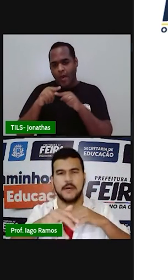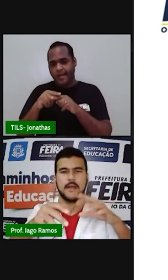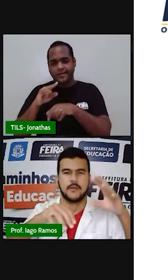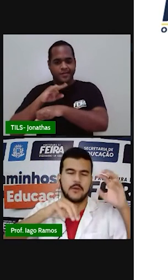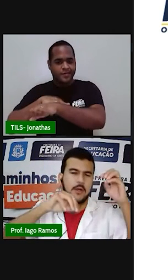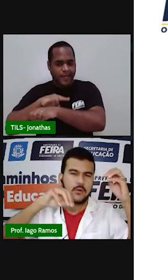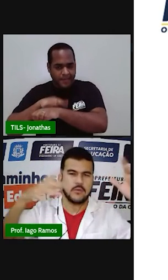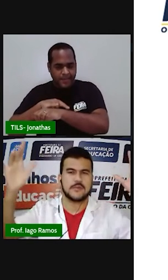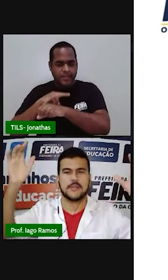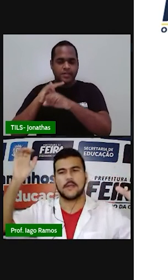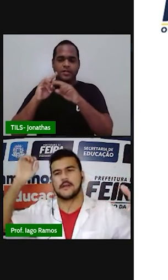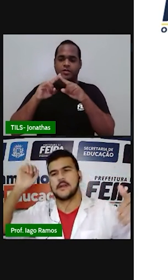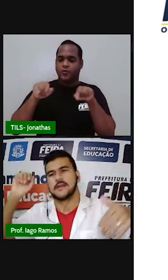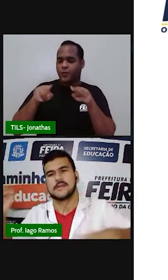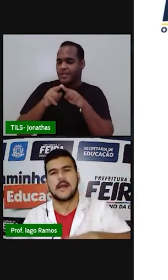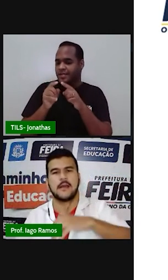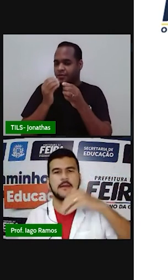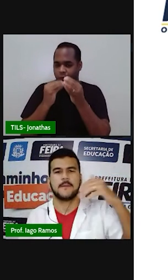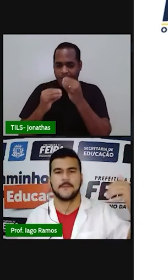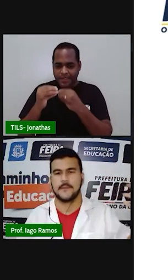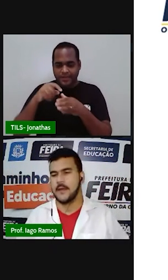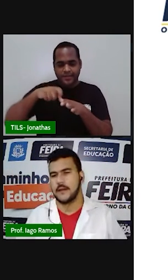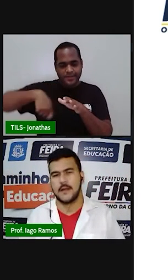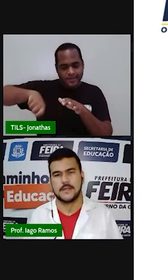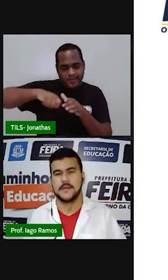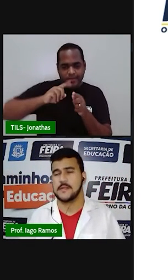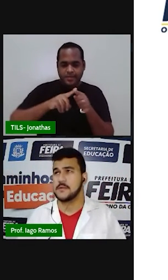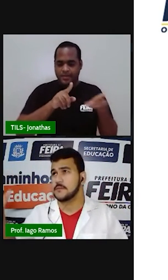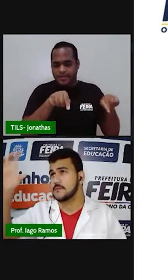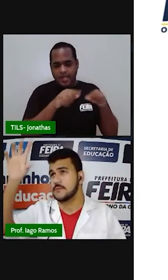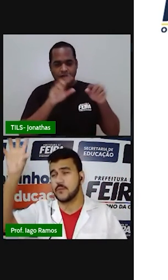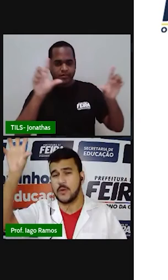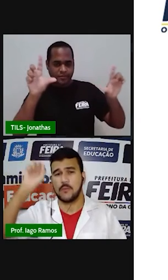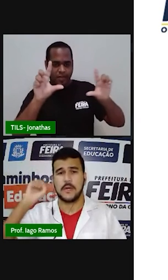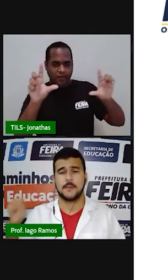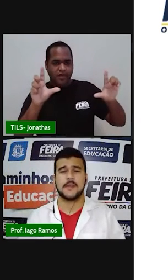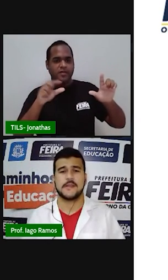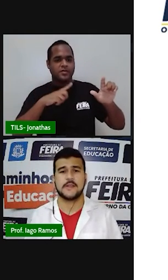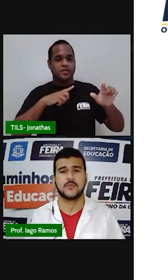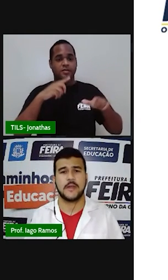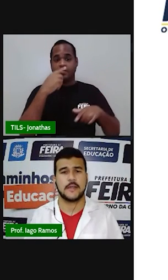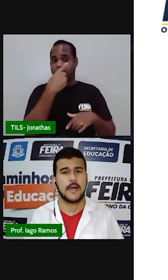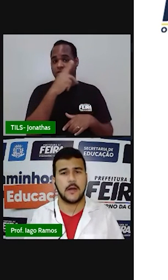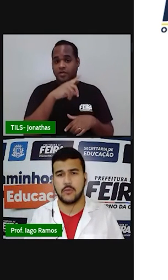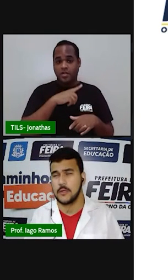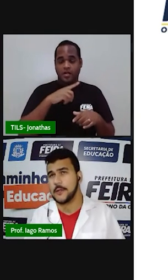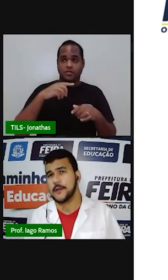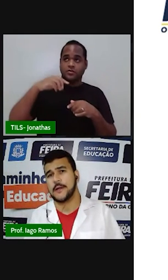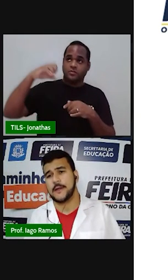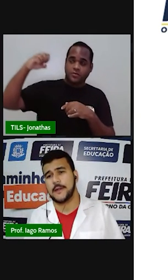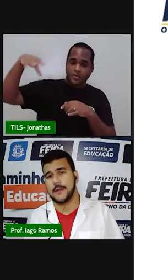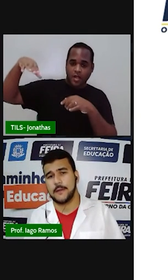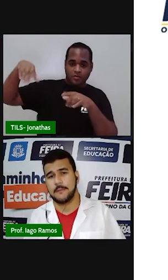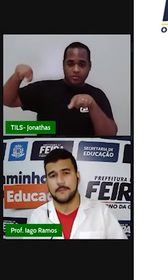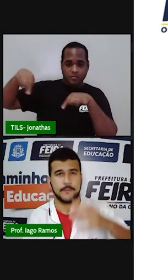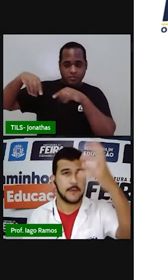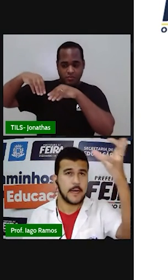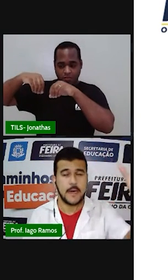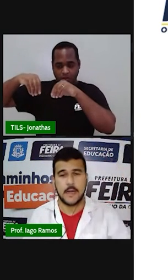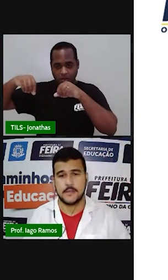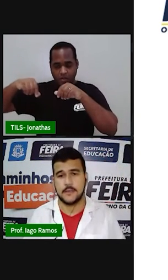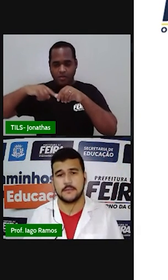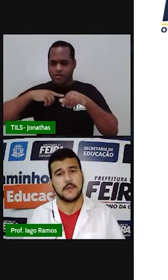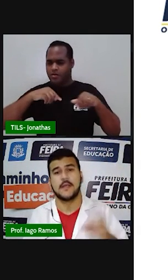Quartos, banheiro, cozinha, sala, né? Às vezes uma lâmpadazinha no quintal,